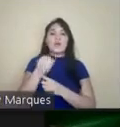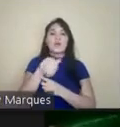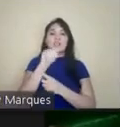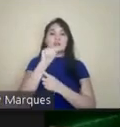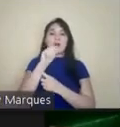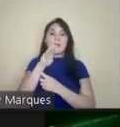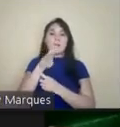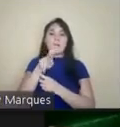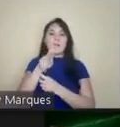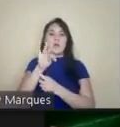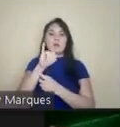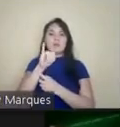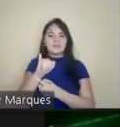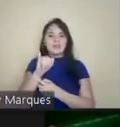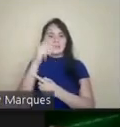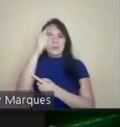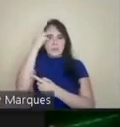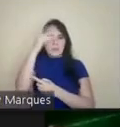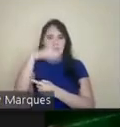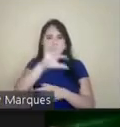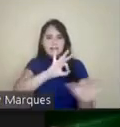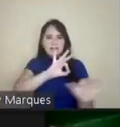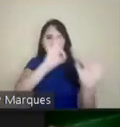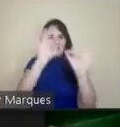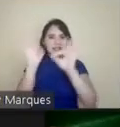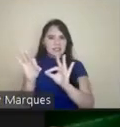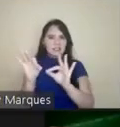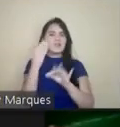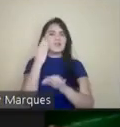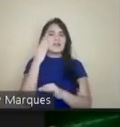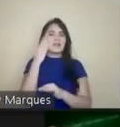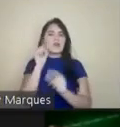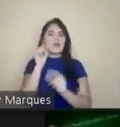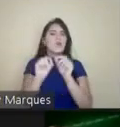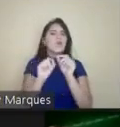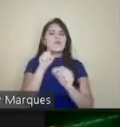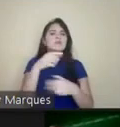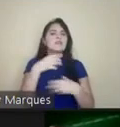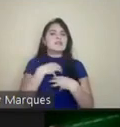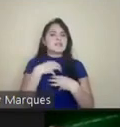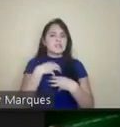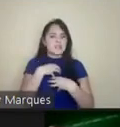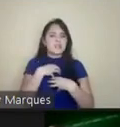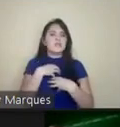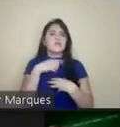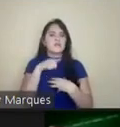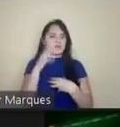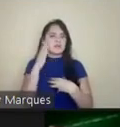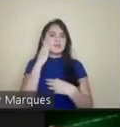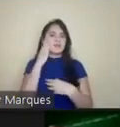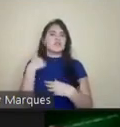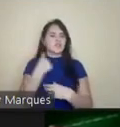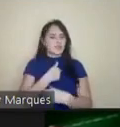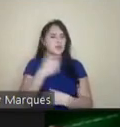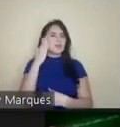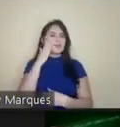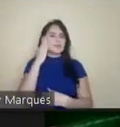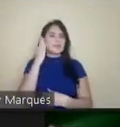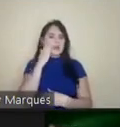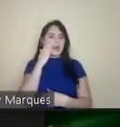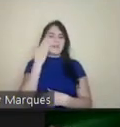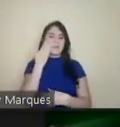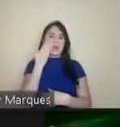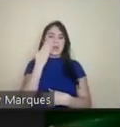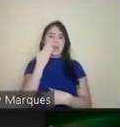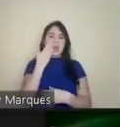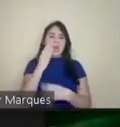que estão nos assistindo, como, o que isso trouxe para você. E a gente sabe que, para o poeta, a premiação não é o importante. O